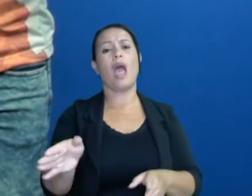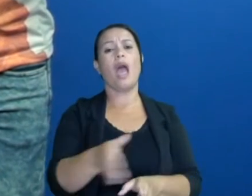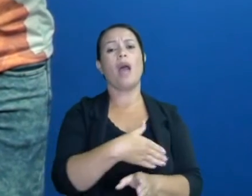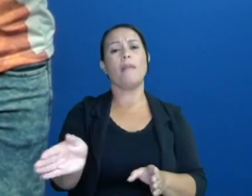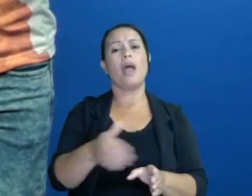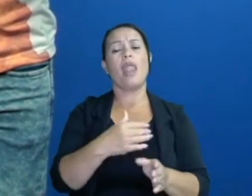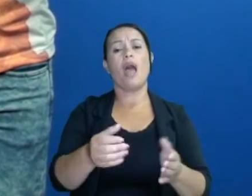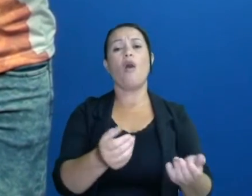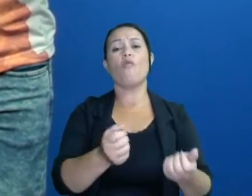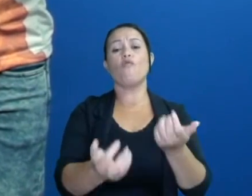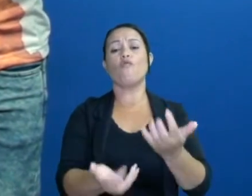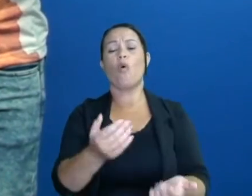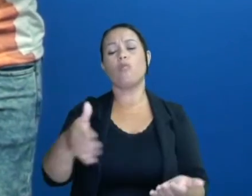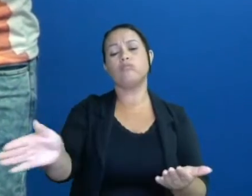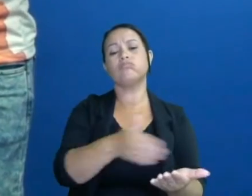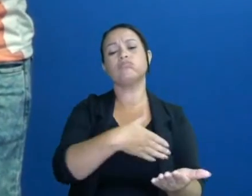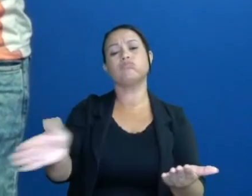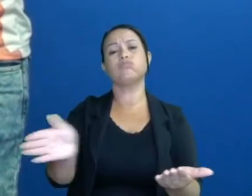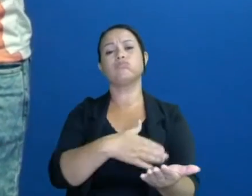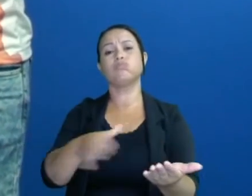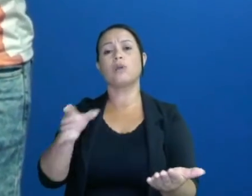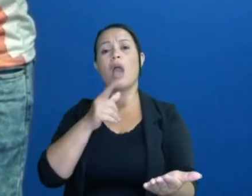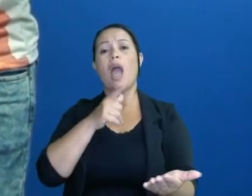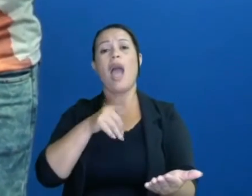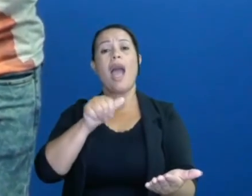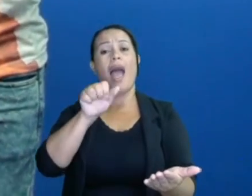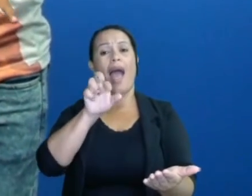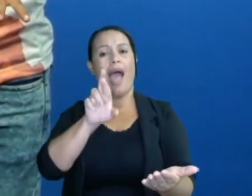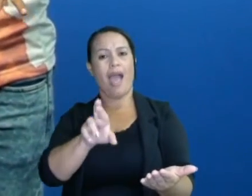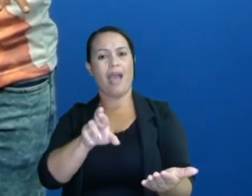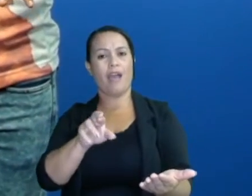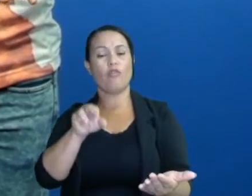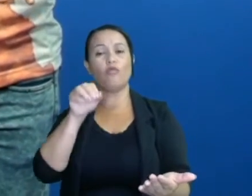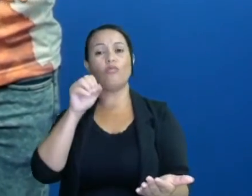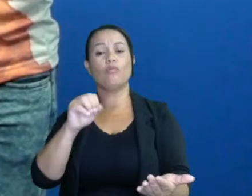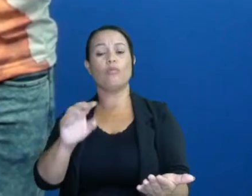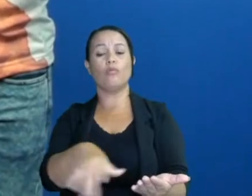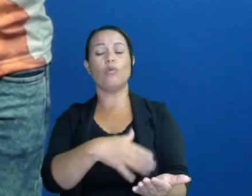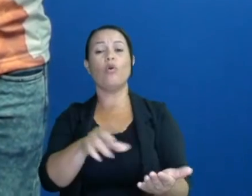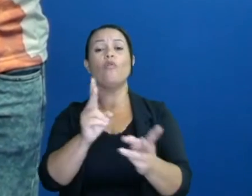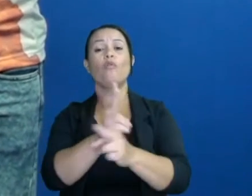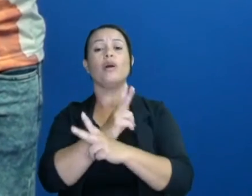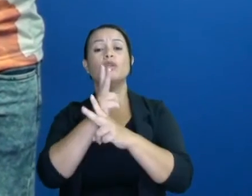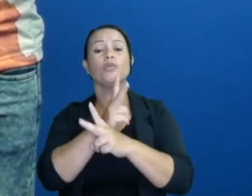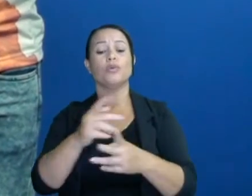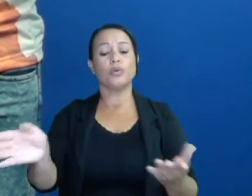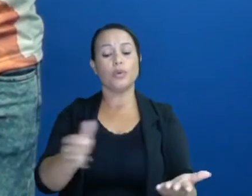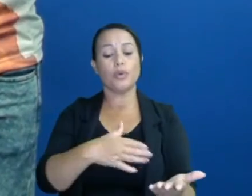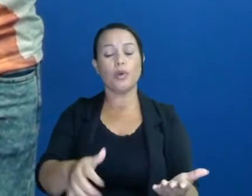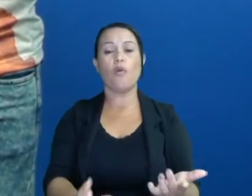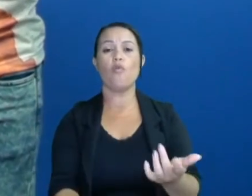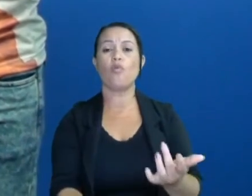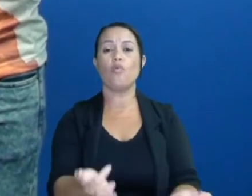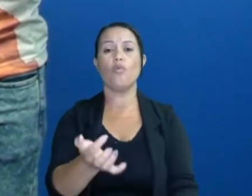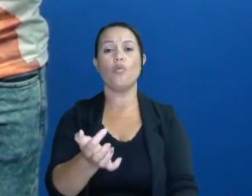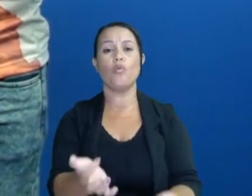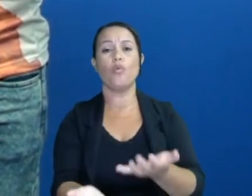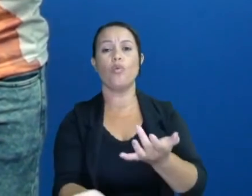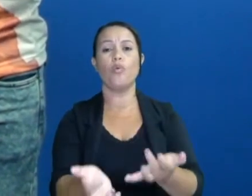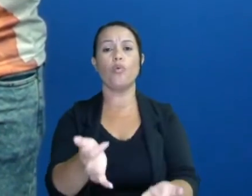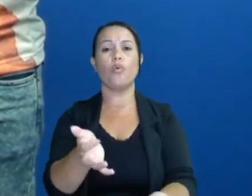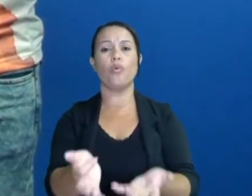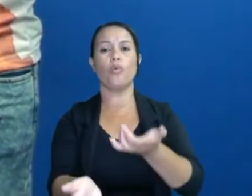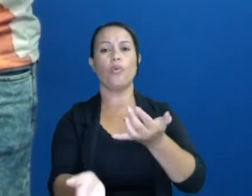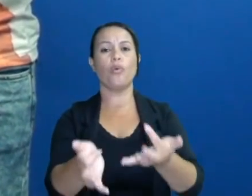a churrasqueira, você está fazendo o quê? Está jogando mais oxigênio para cima do carvão. Então isso faz com que o carvão se